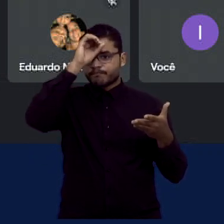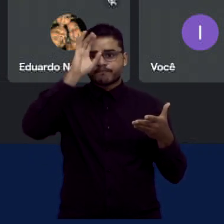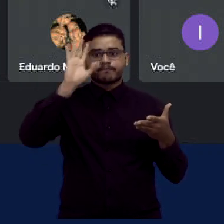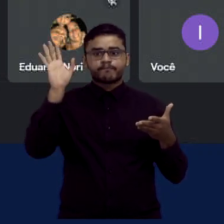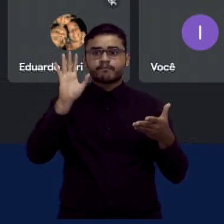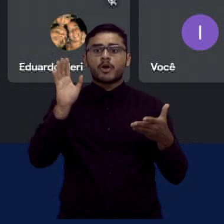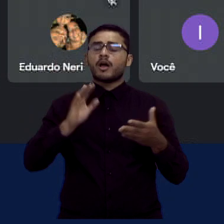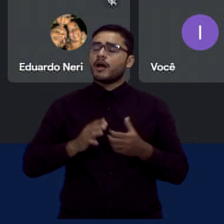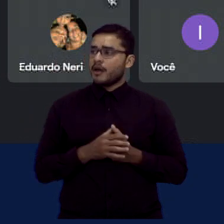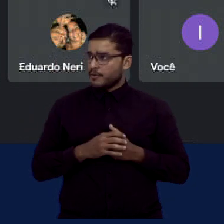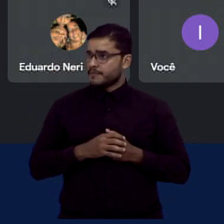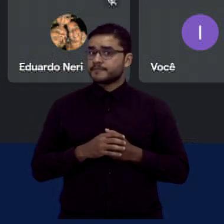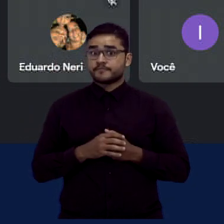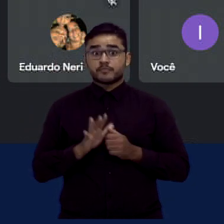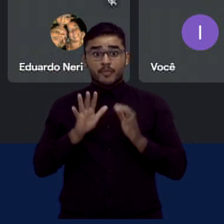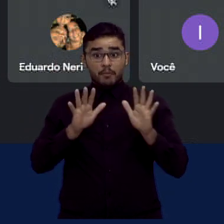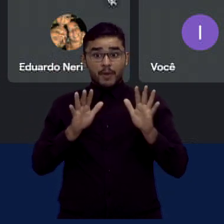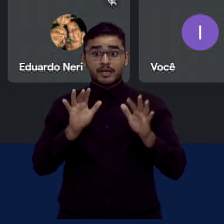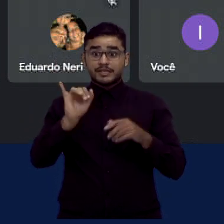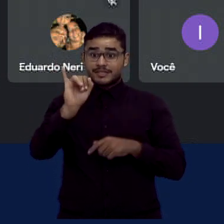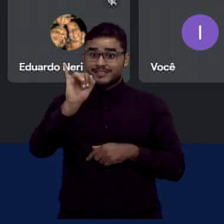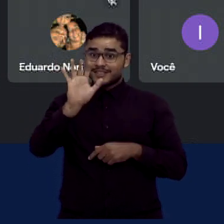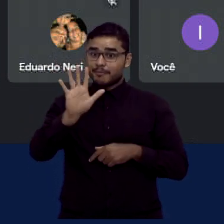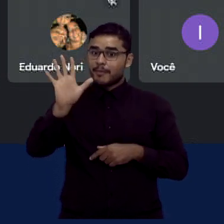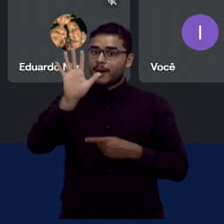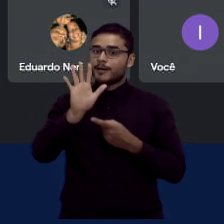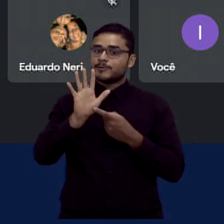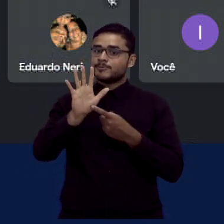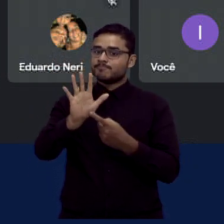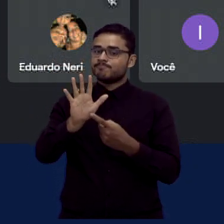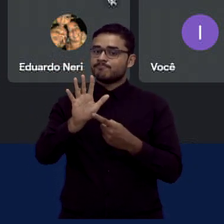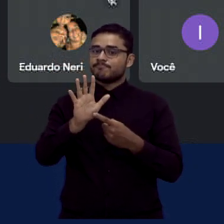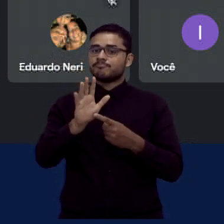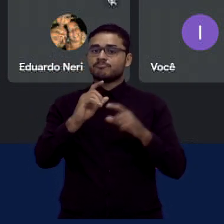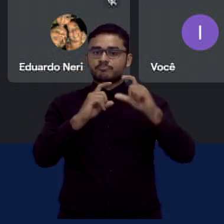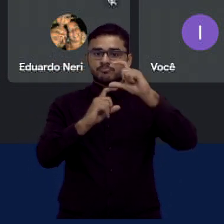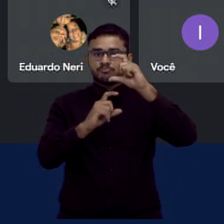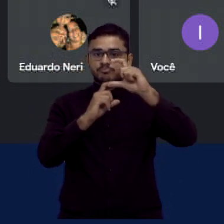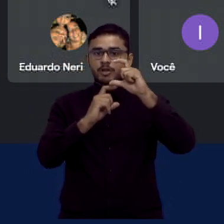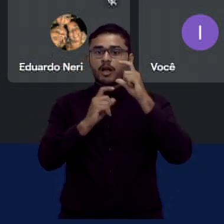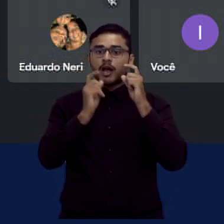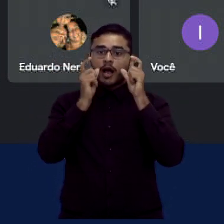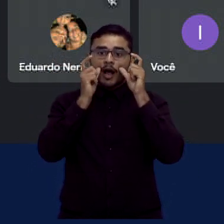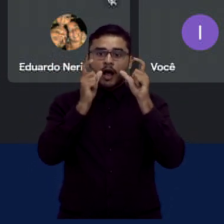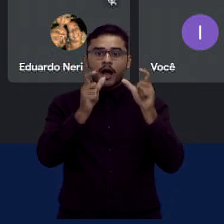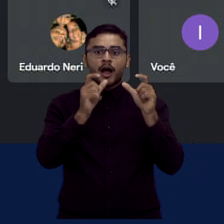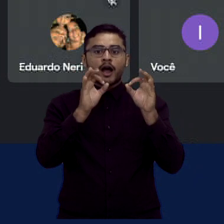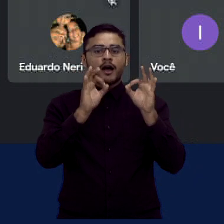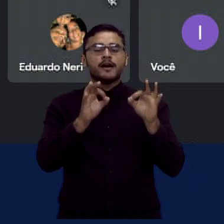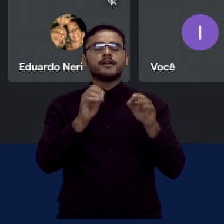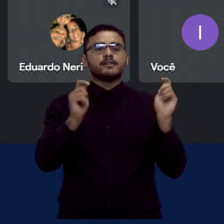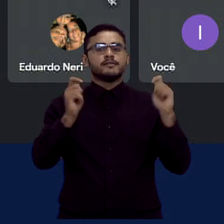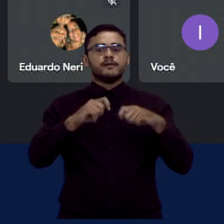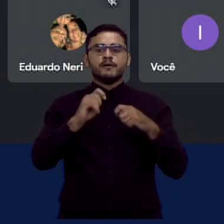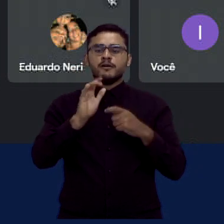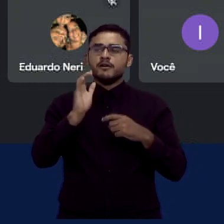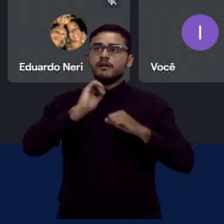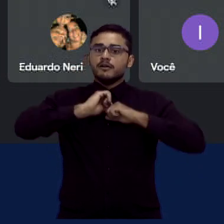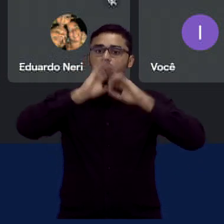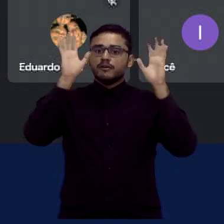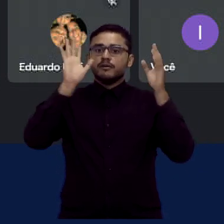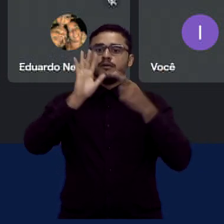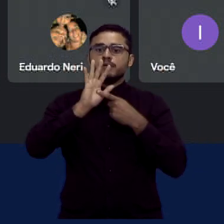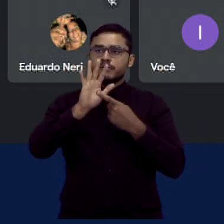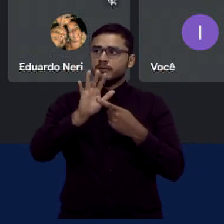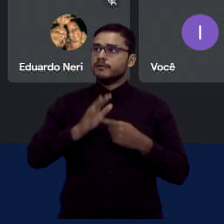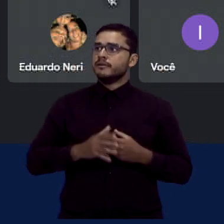o quadrinho, que é a imagem, pode seduzi-los, pode trazer algo. Não